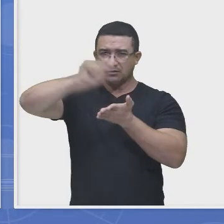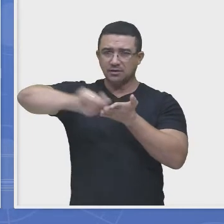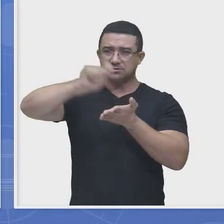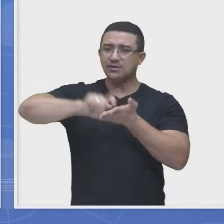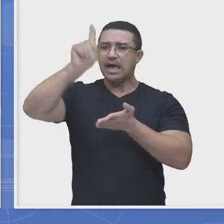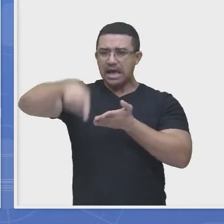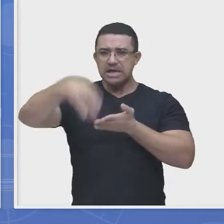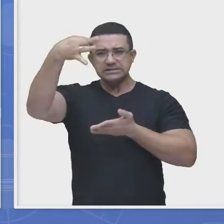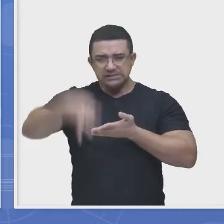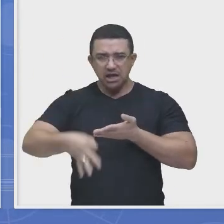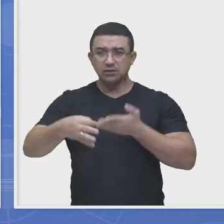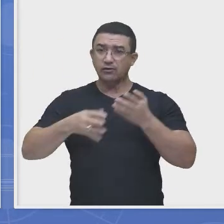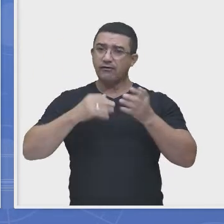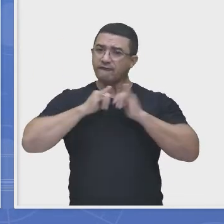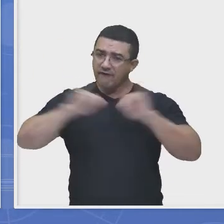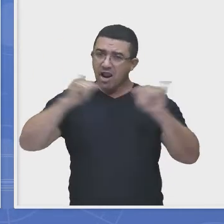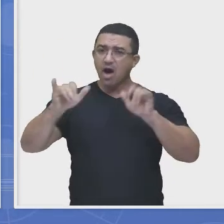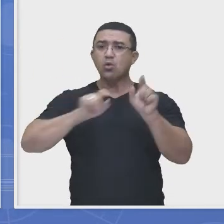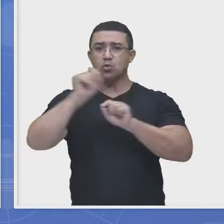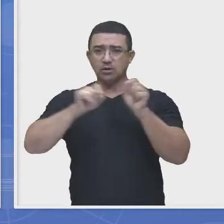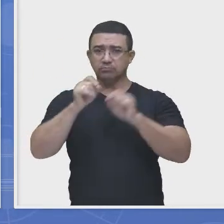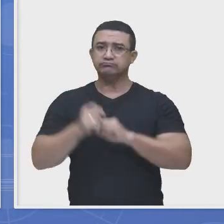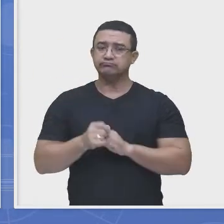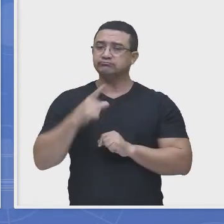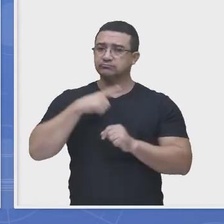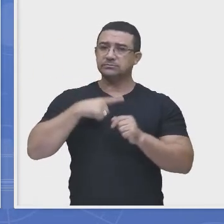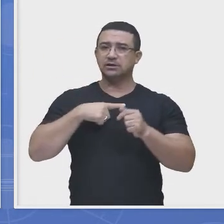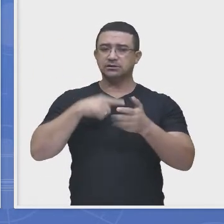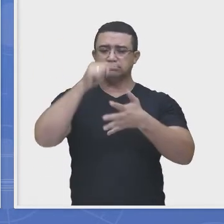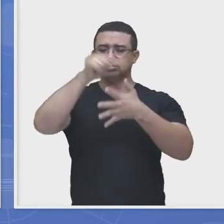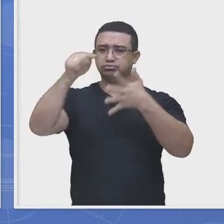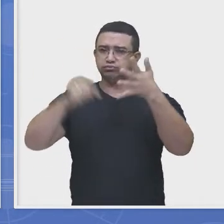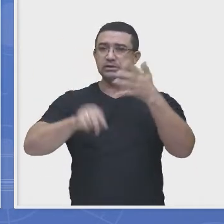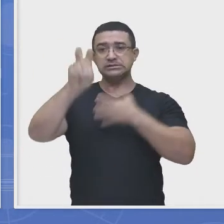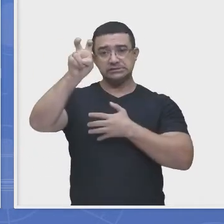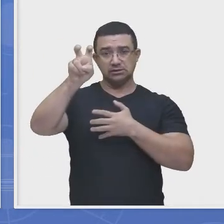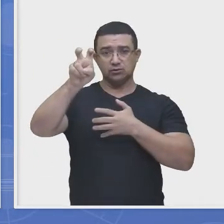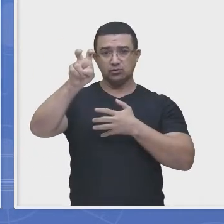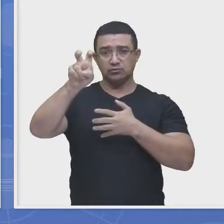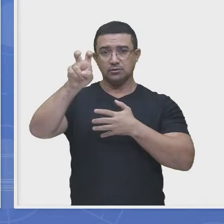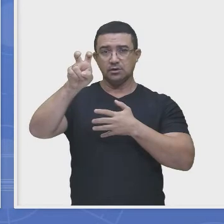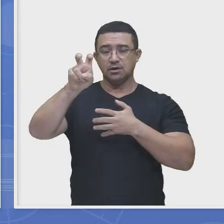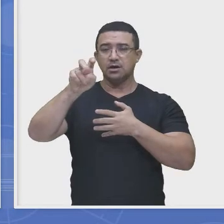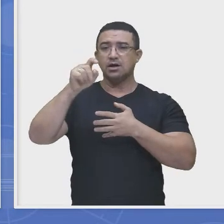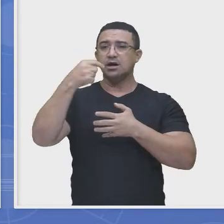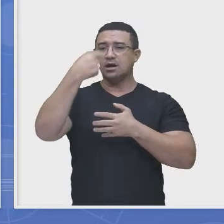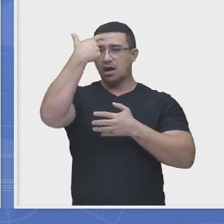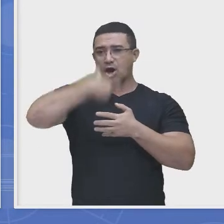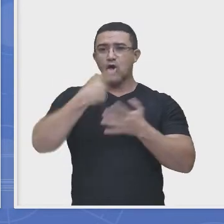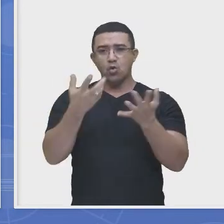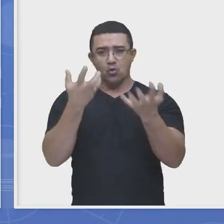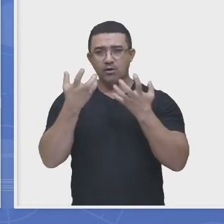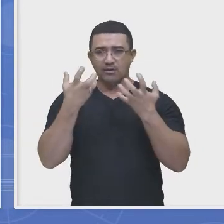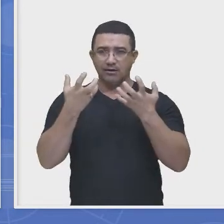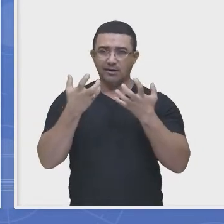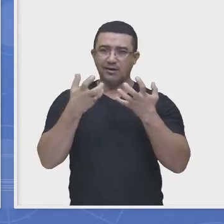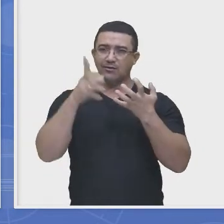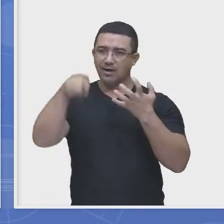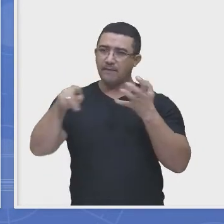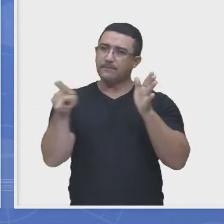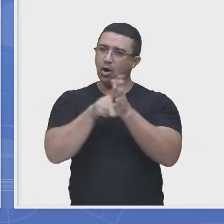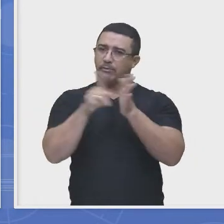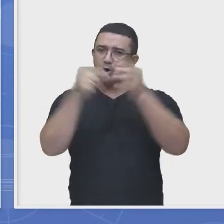é correto afirmar que tenho 5 afirmações, observem que eu quero aqui é relacionada ao